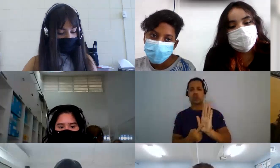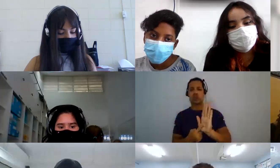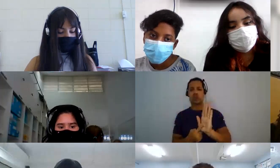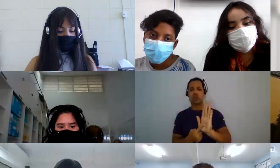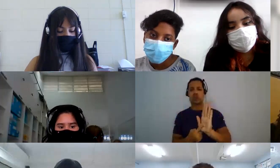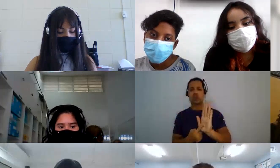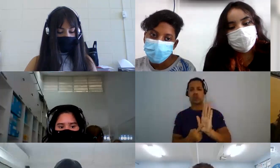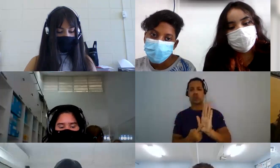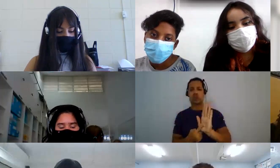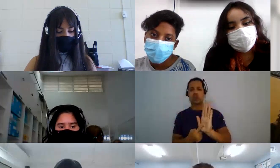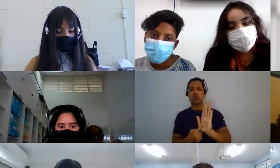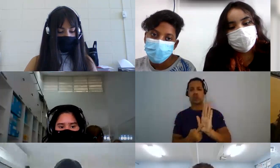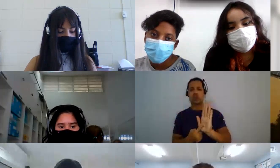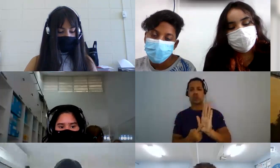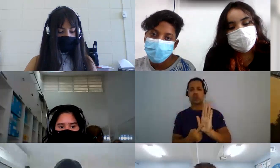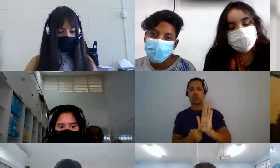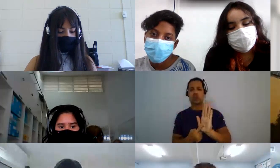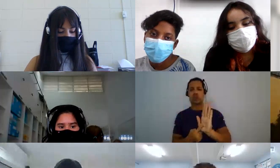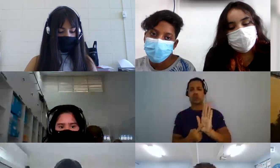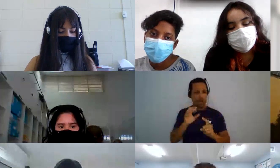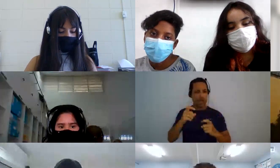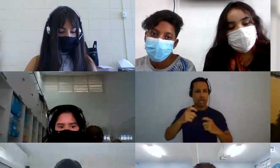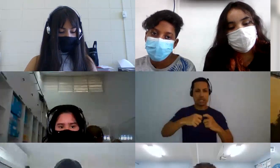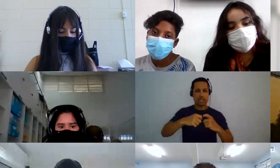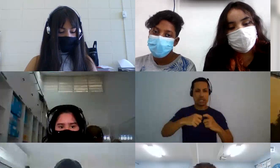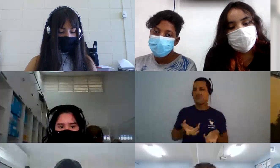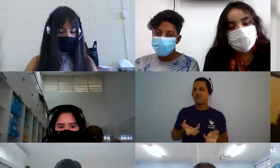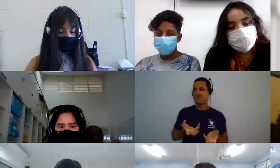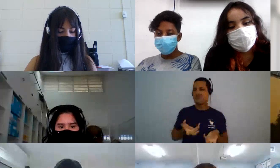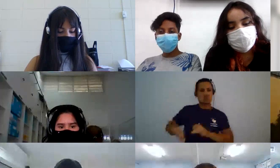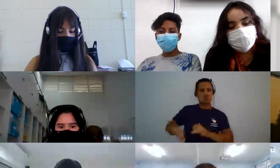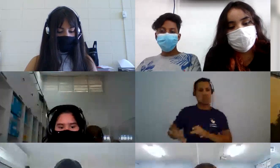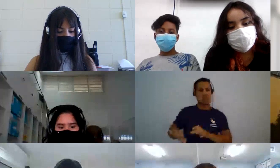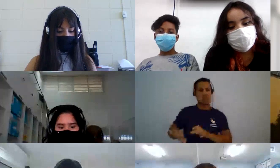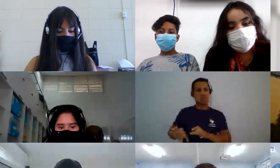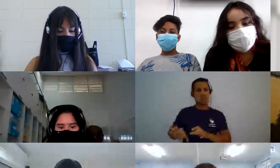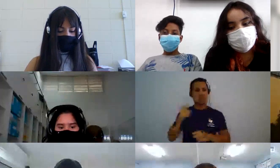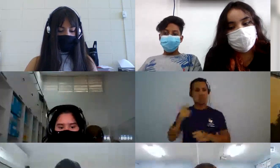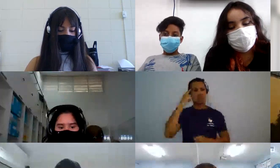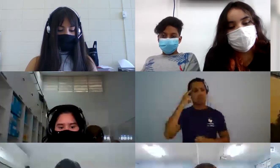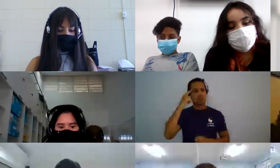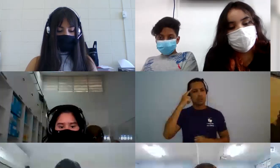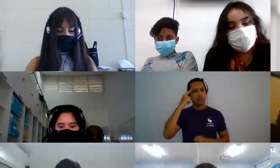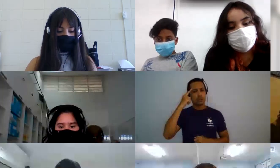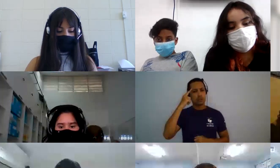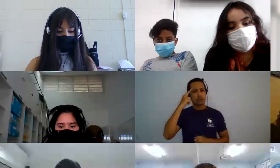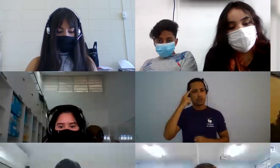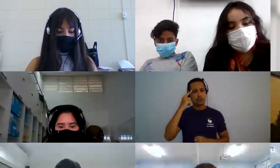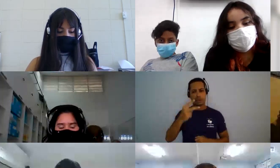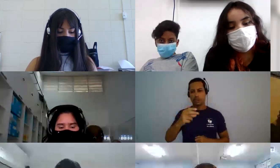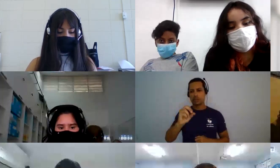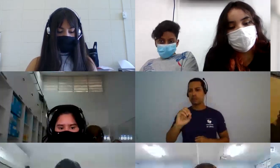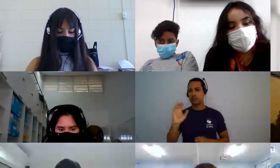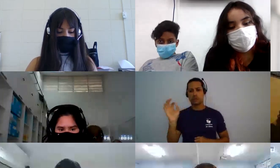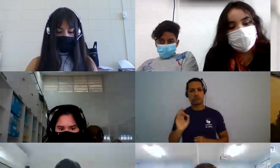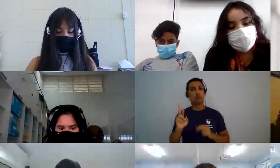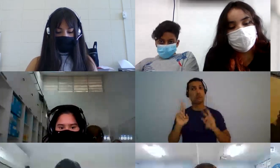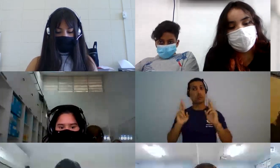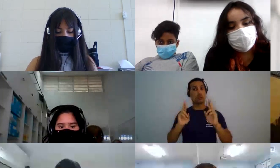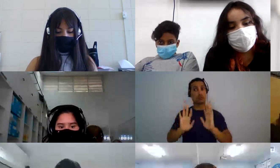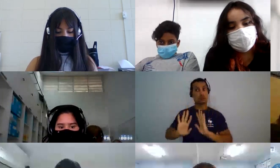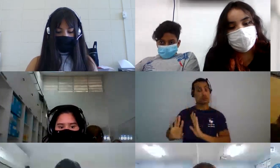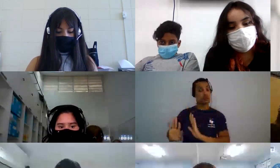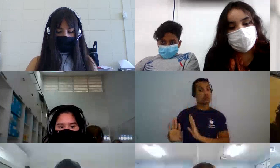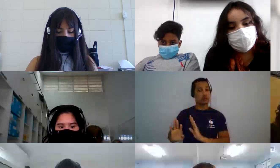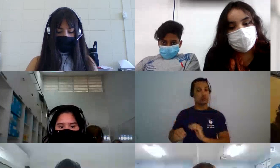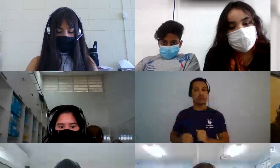transar quando eles não querem. Pensem nisso. Tomara que vocês não estejam nesses 20%. Posso te contar uma história?